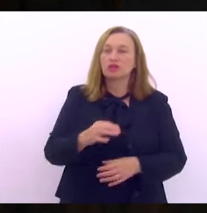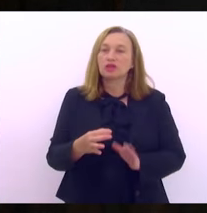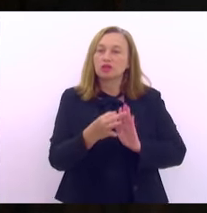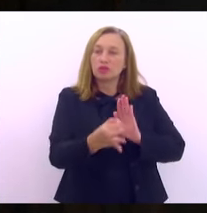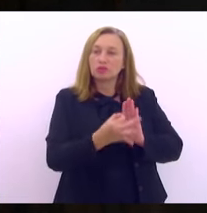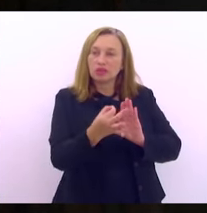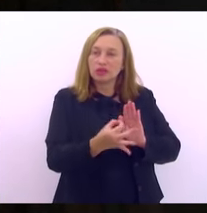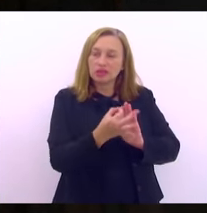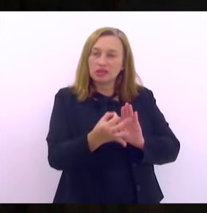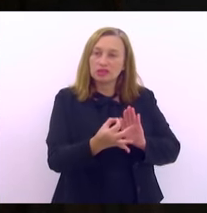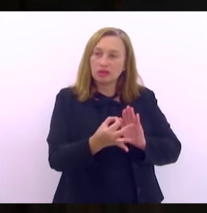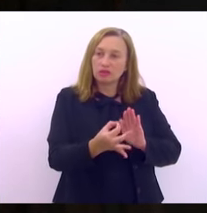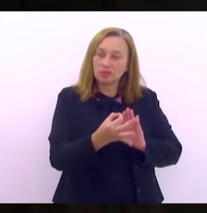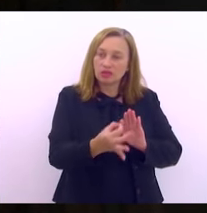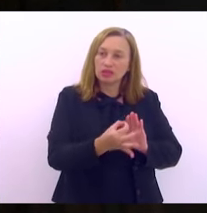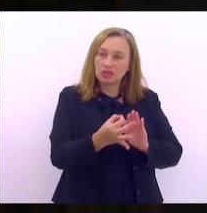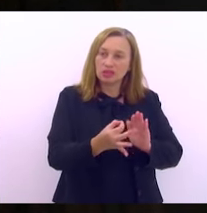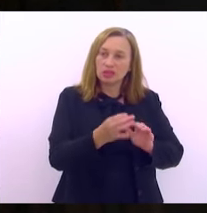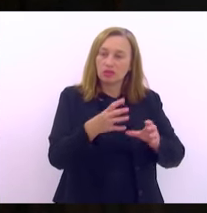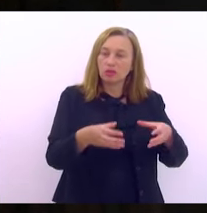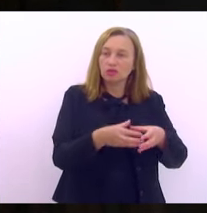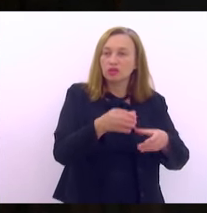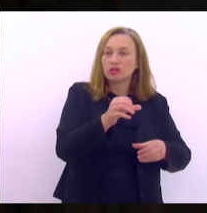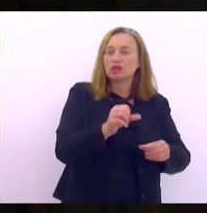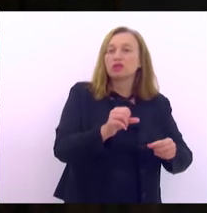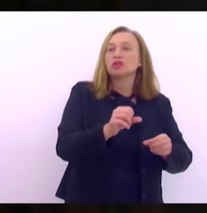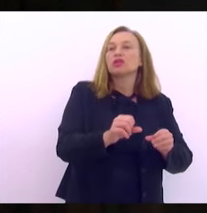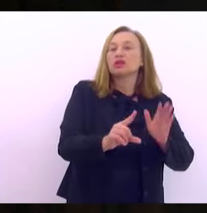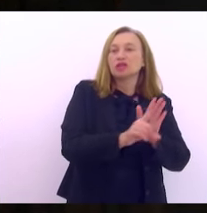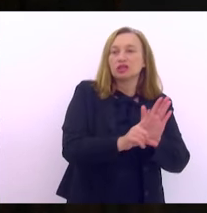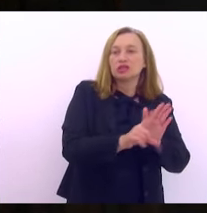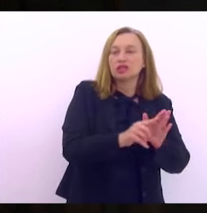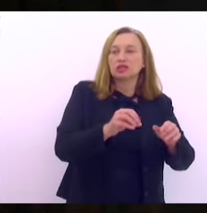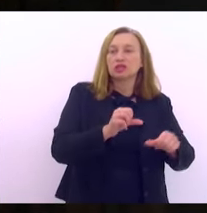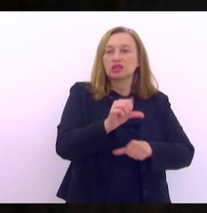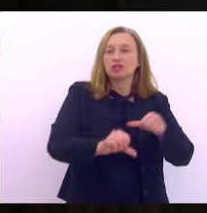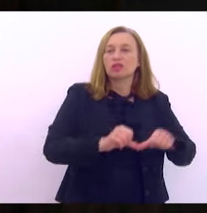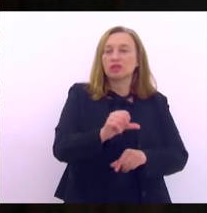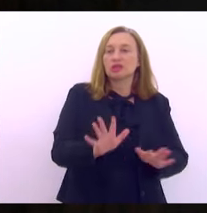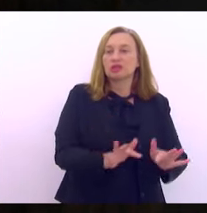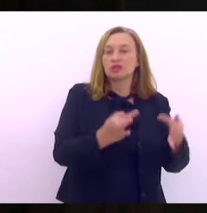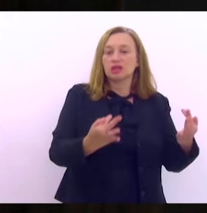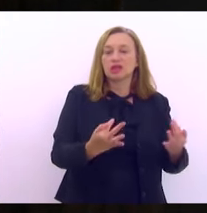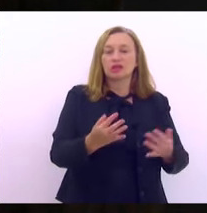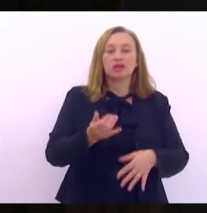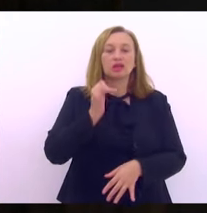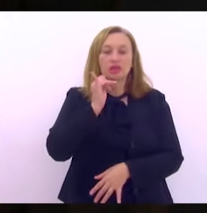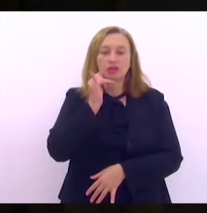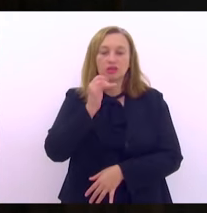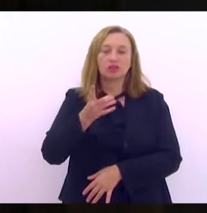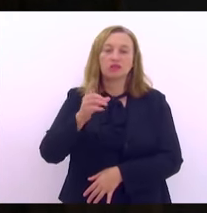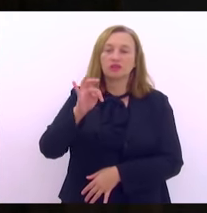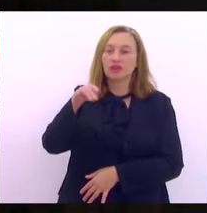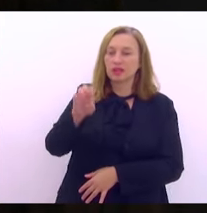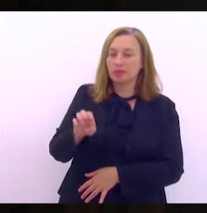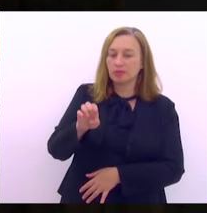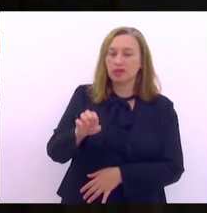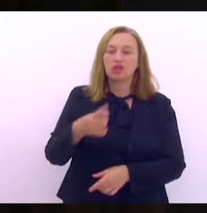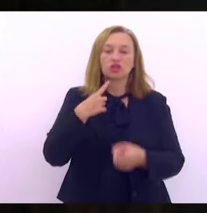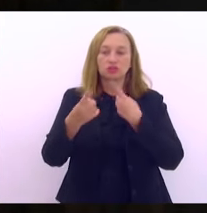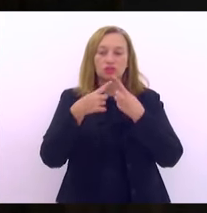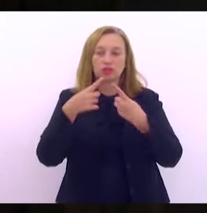Legislativas pela transformação em indicação simples, relator deputado Felipe Soares. Em